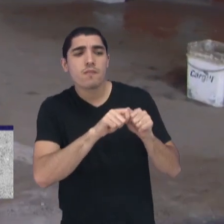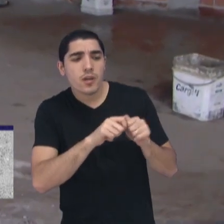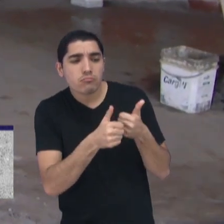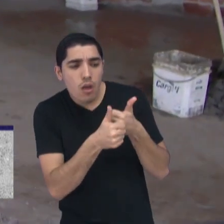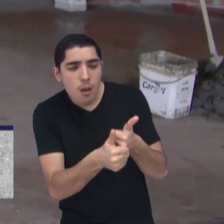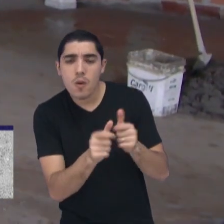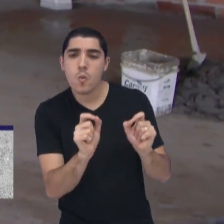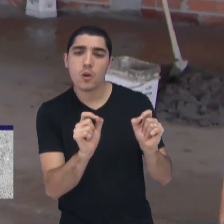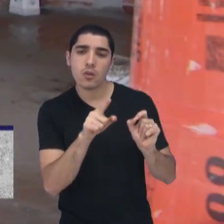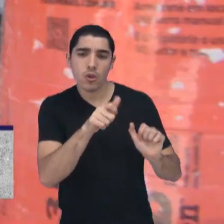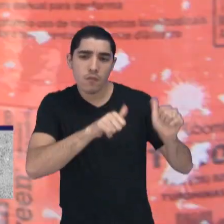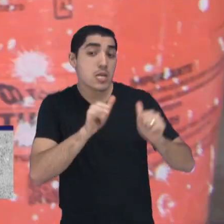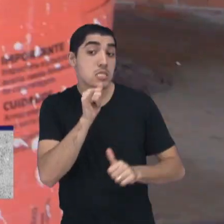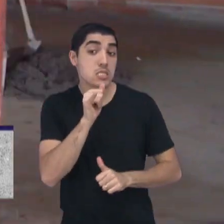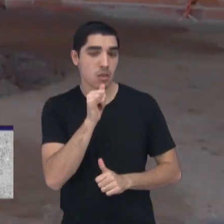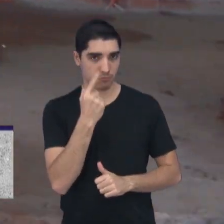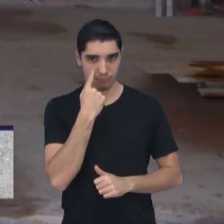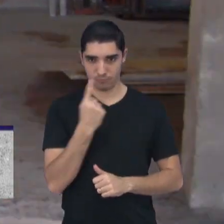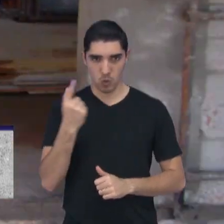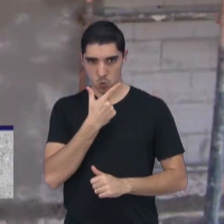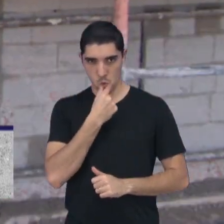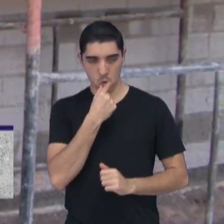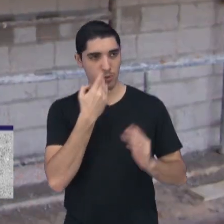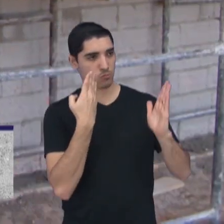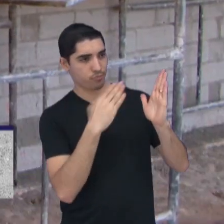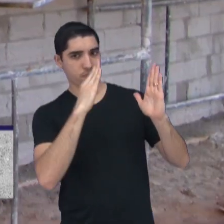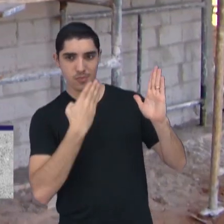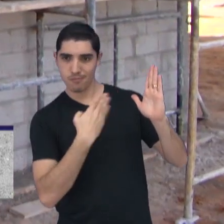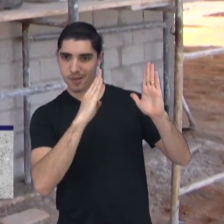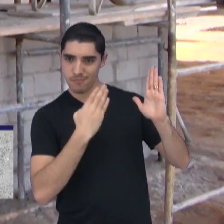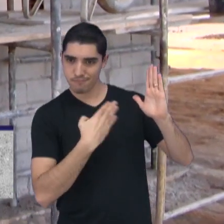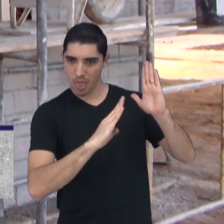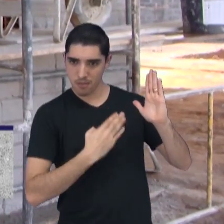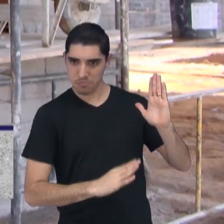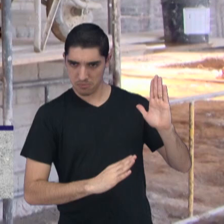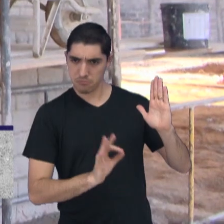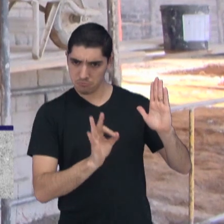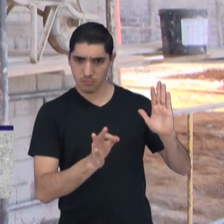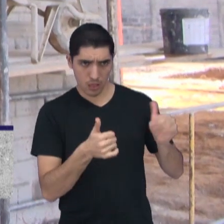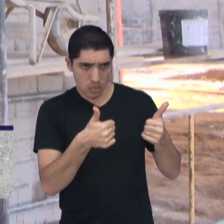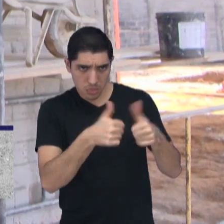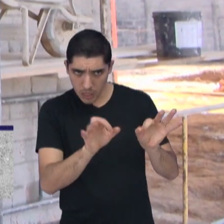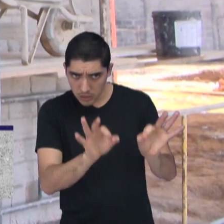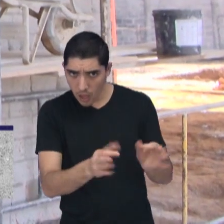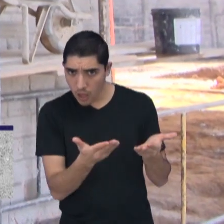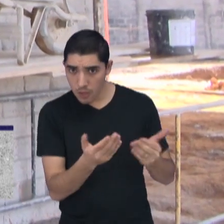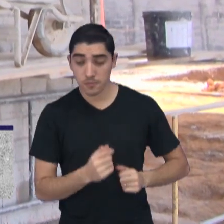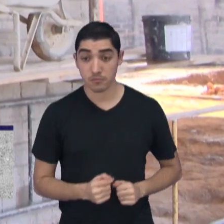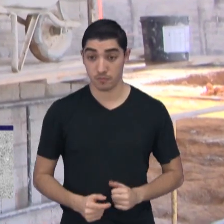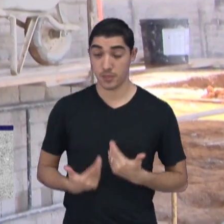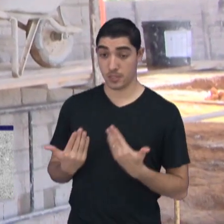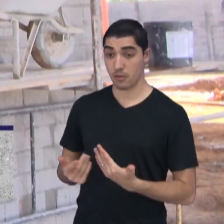gente está vendo o pedreiro, ele está chapiscando a parede. Isso. Tá tudo certinho aqui com ele? Então, ele está